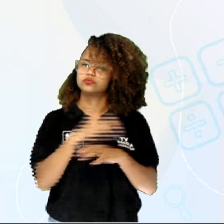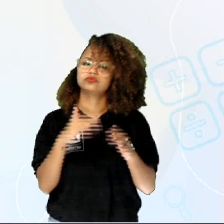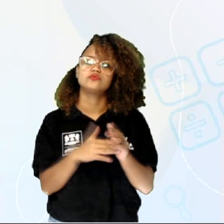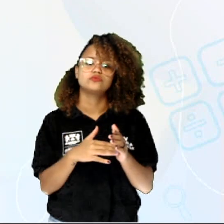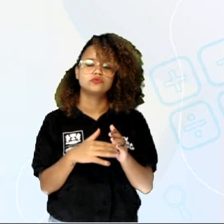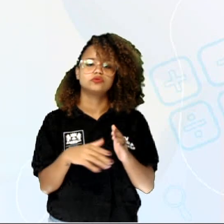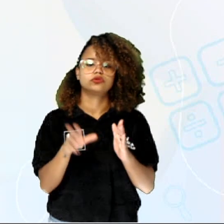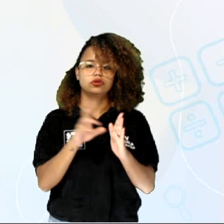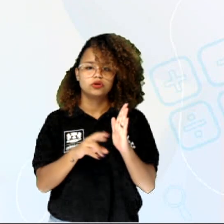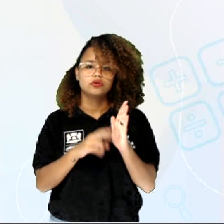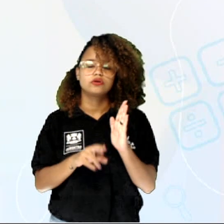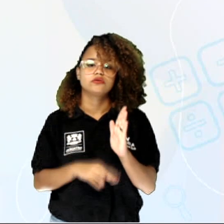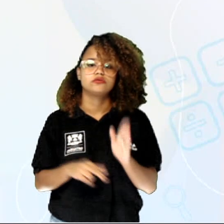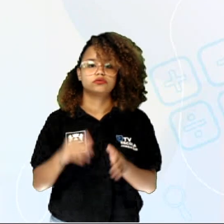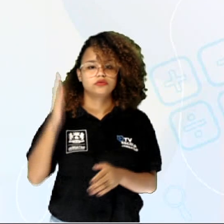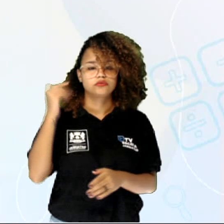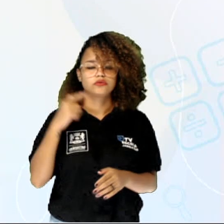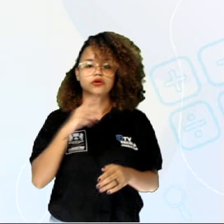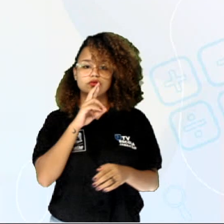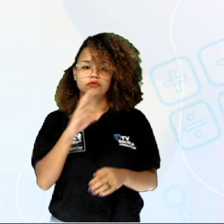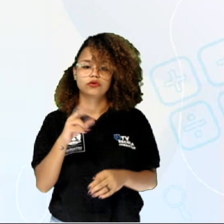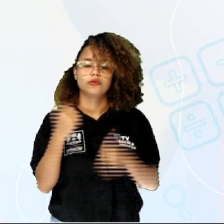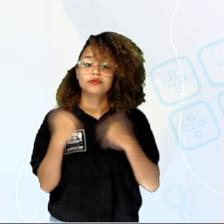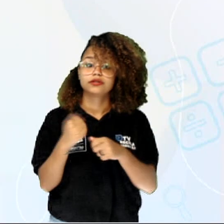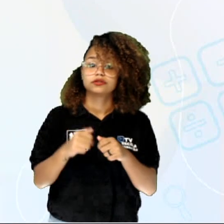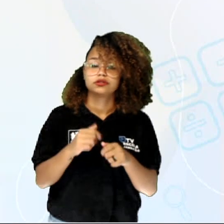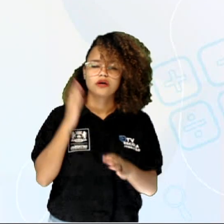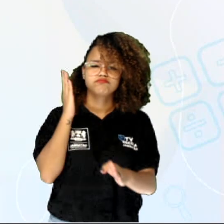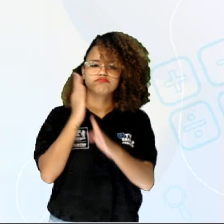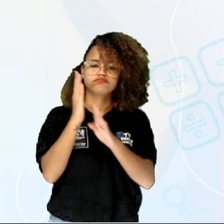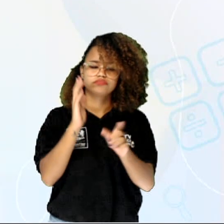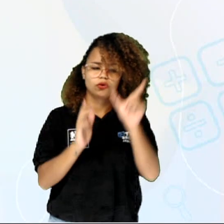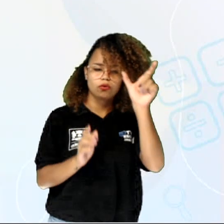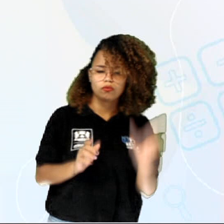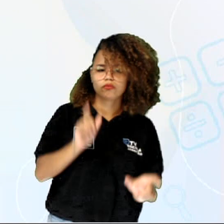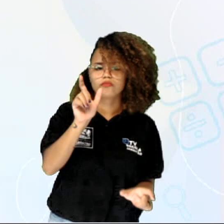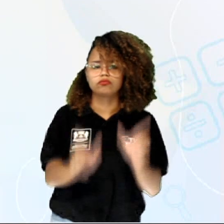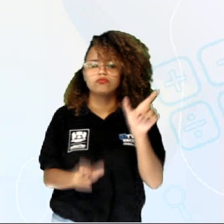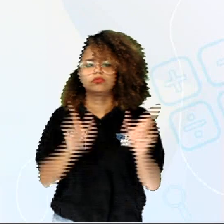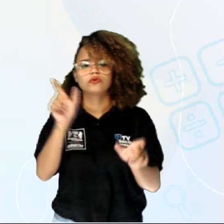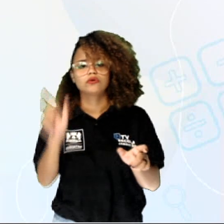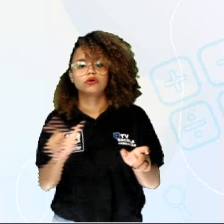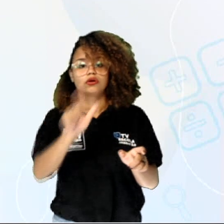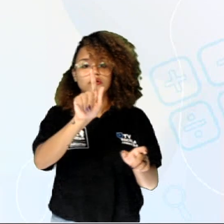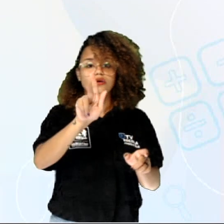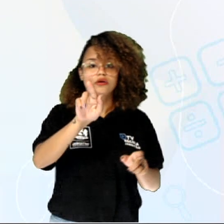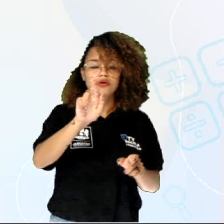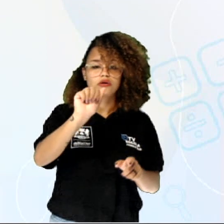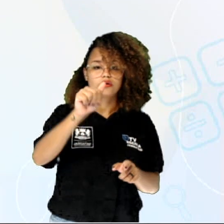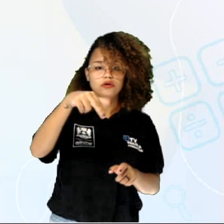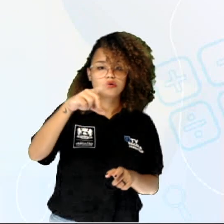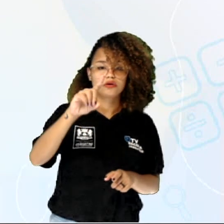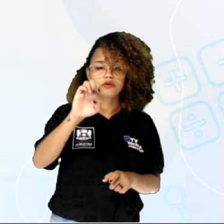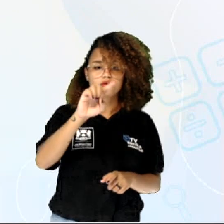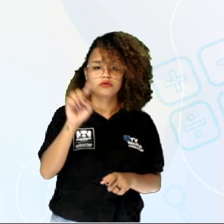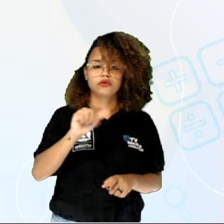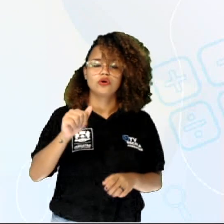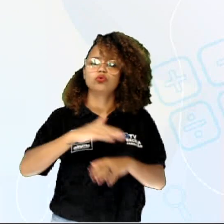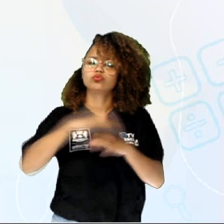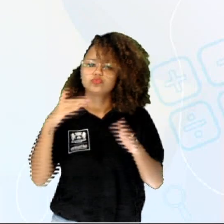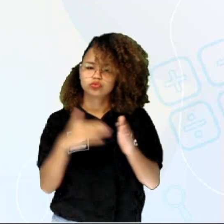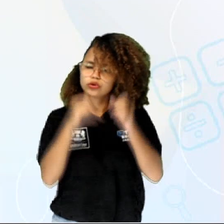igual a 4.000 dividido por 2. O valor de x vai ser 2.000. Ou seja, nessa festa a gente tem a presença